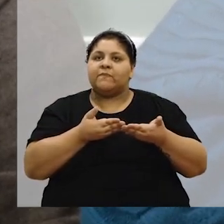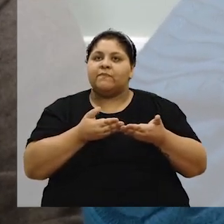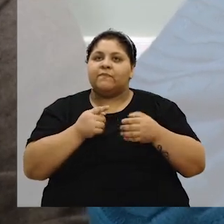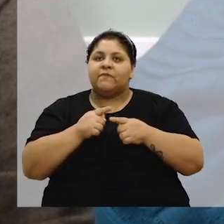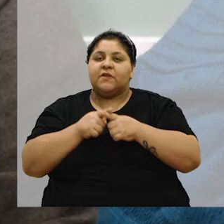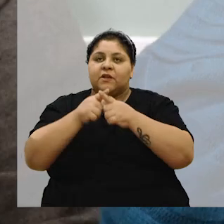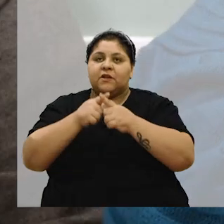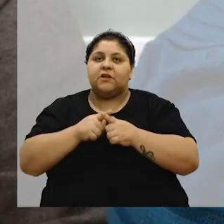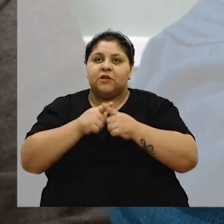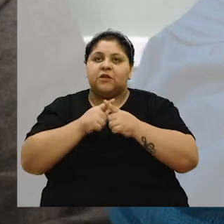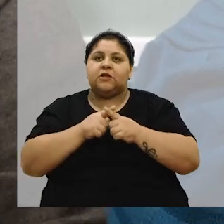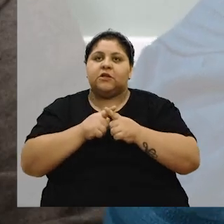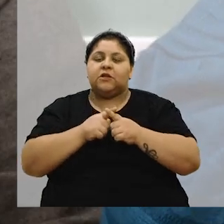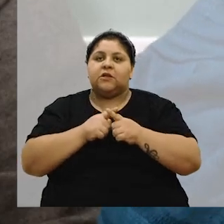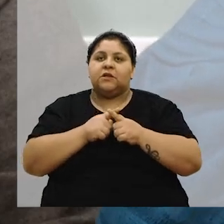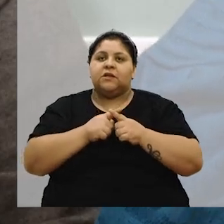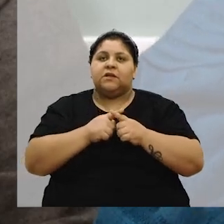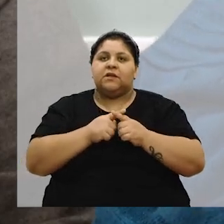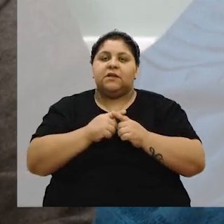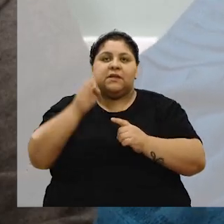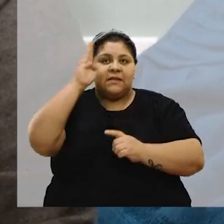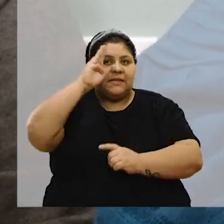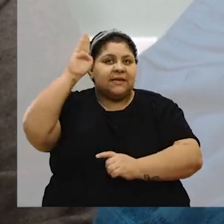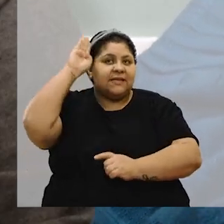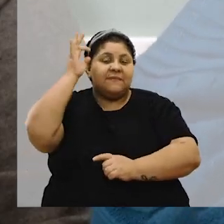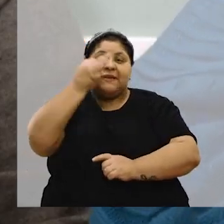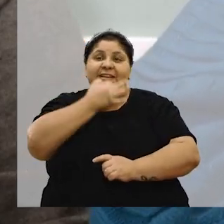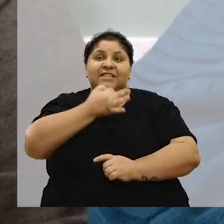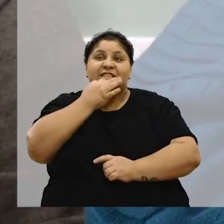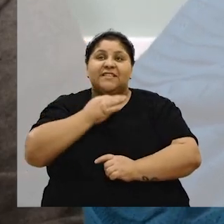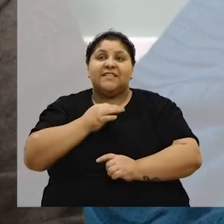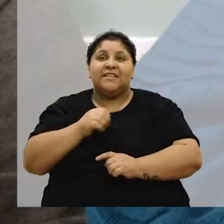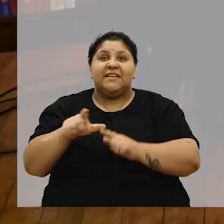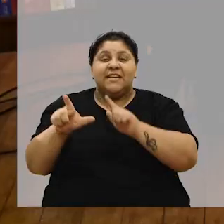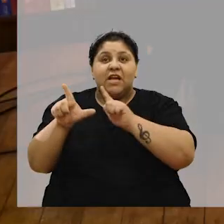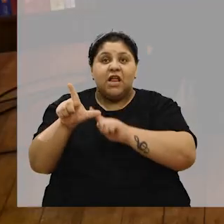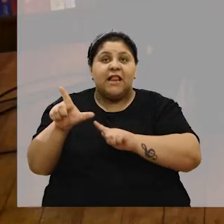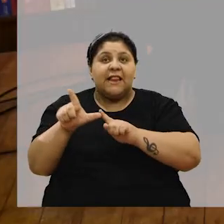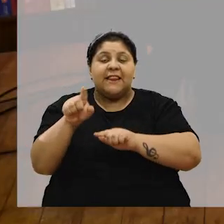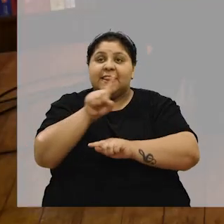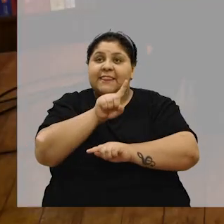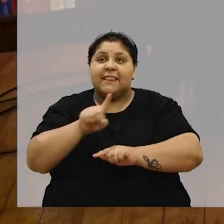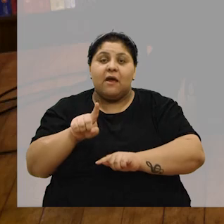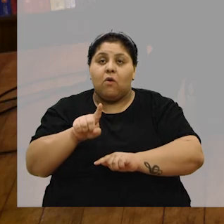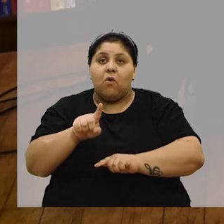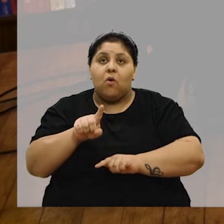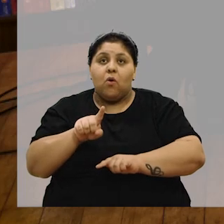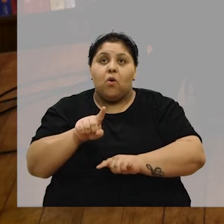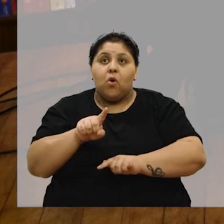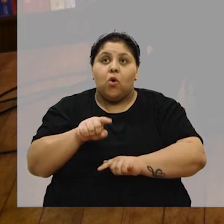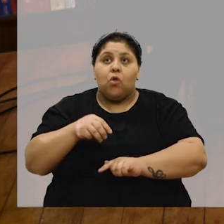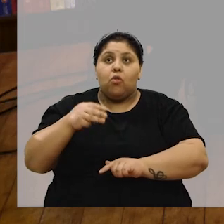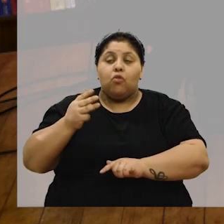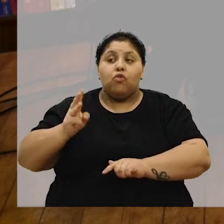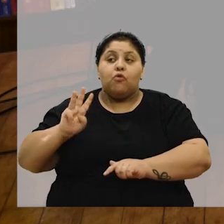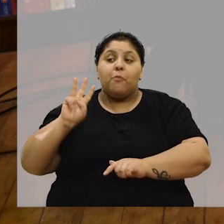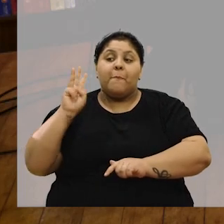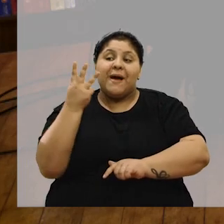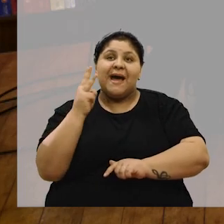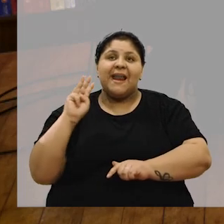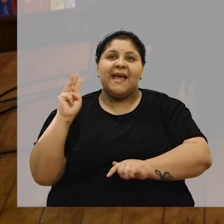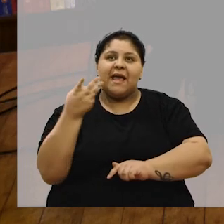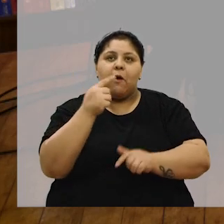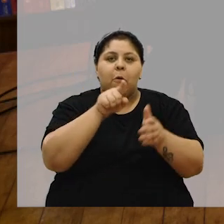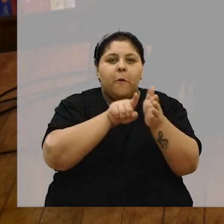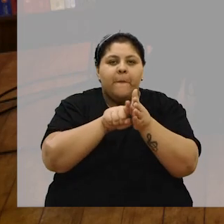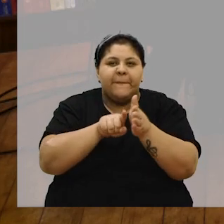assumi o cargo de sócia correspondente da Academia Caxiense de Letras, mas não a nossa Caxias, Caxias do Maranhão, por conta da minha